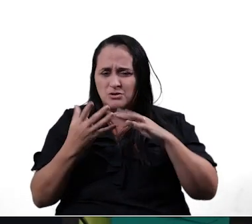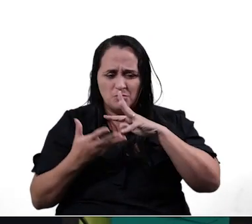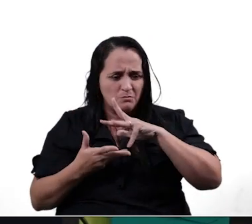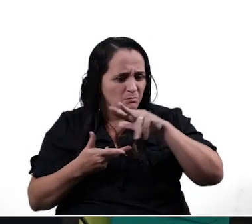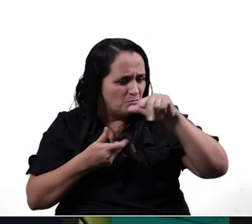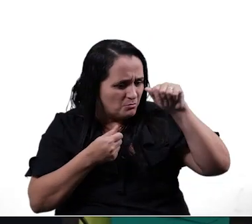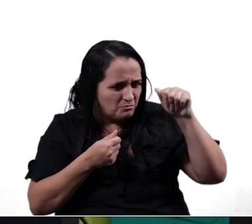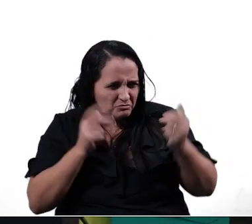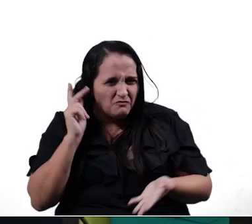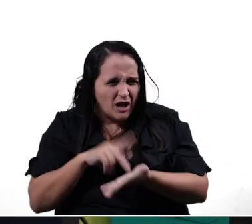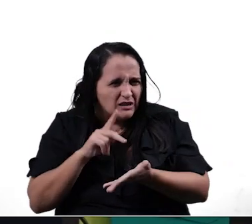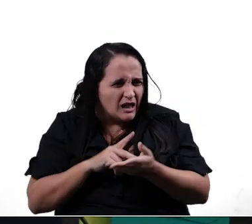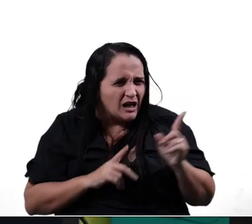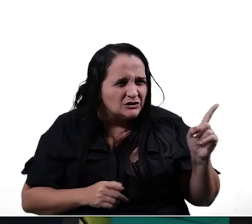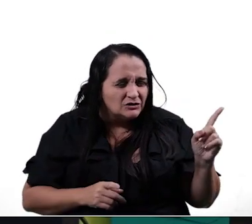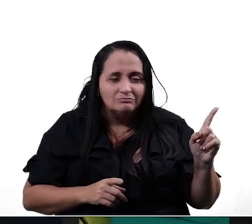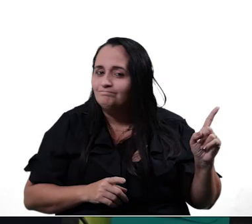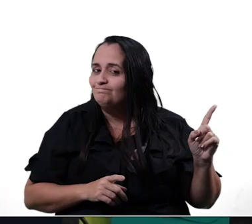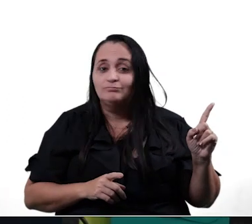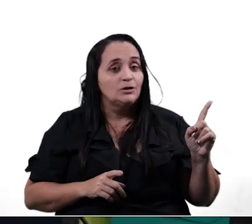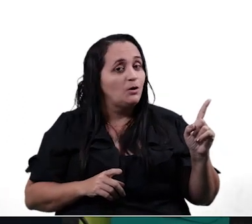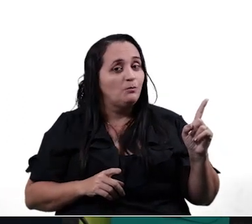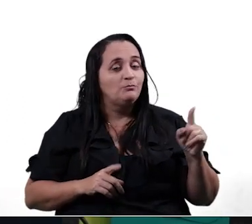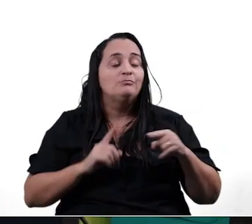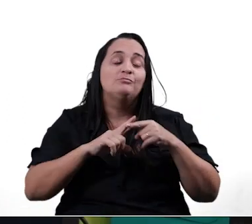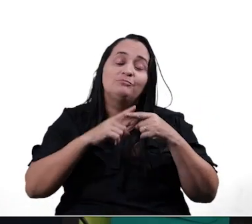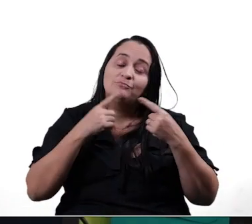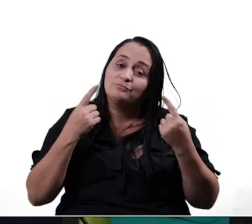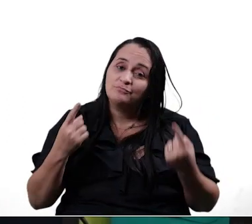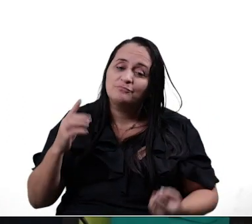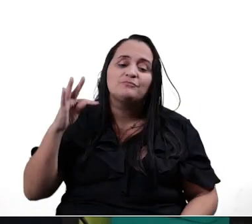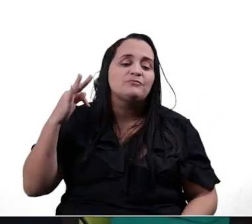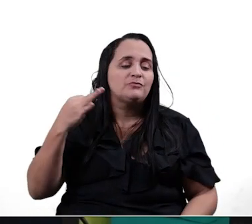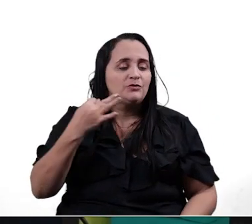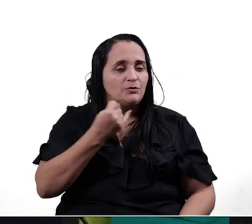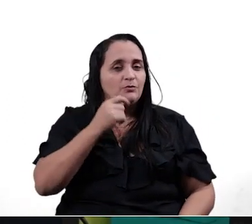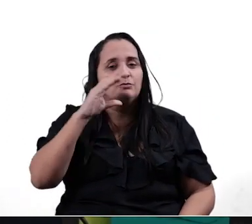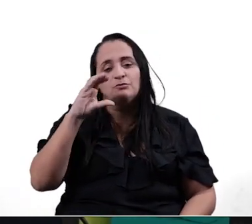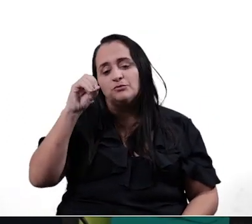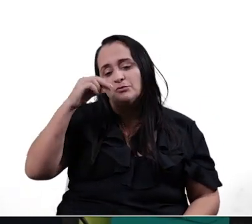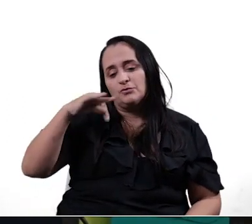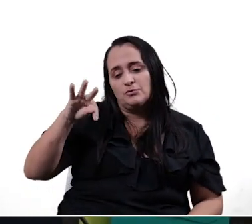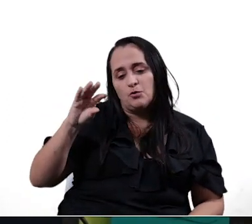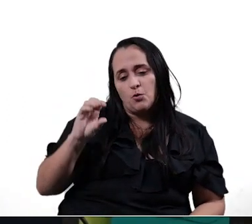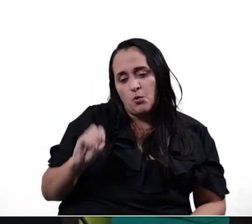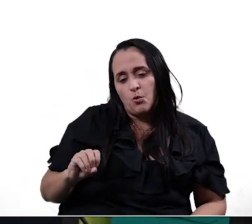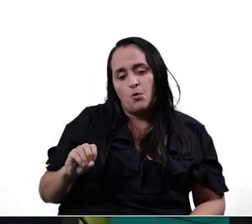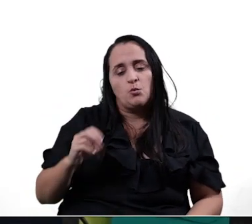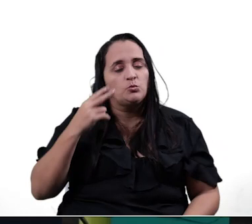não existe. É verdade? E como todo conto, como eu já disse, tem uma história,